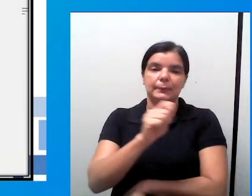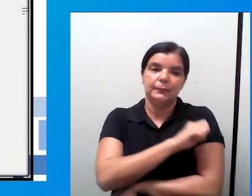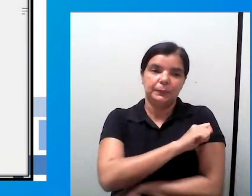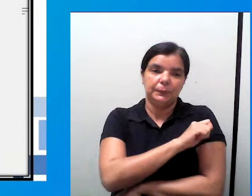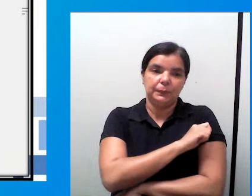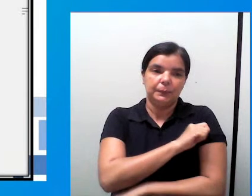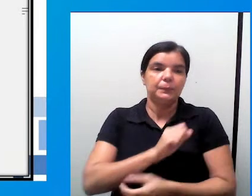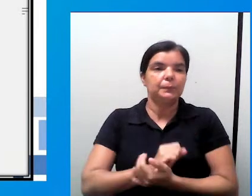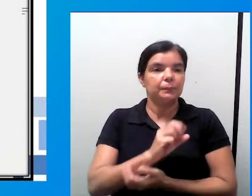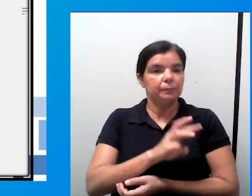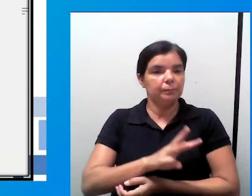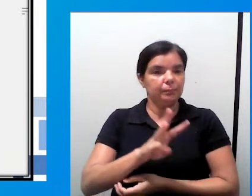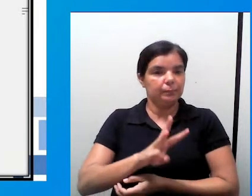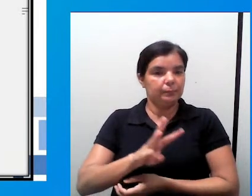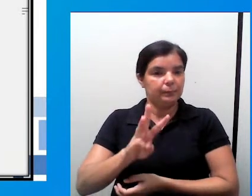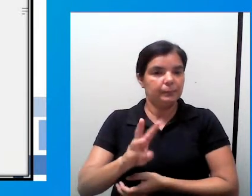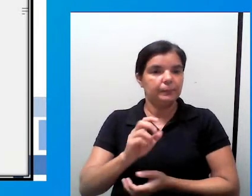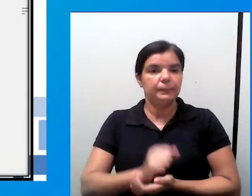aqui